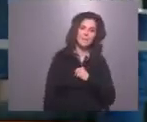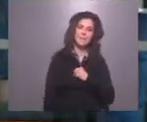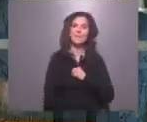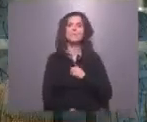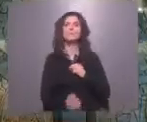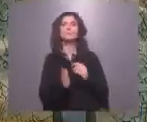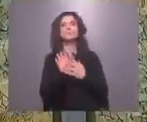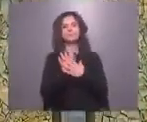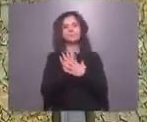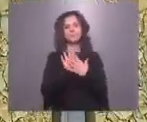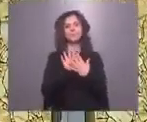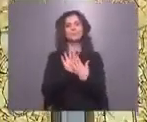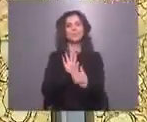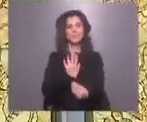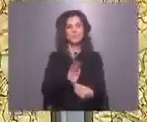eleison.